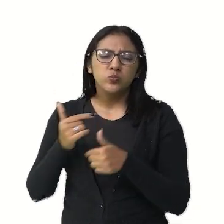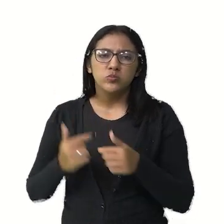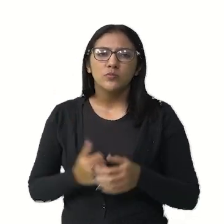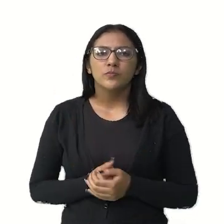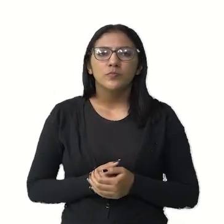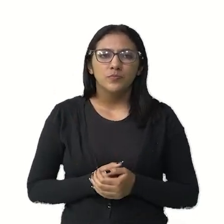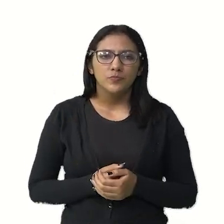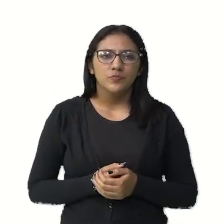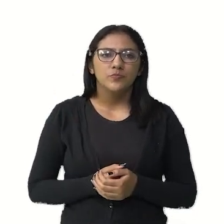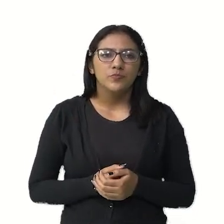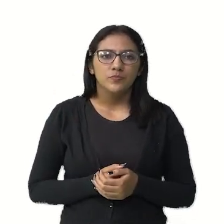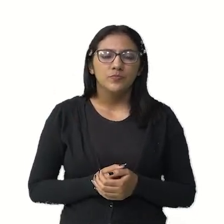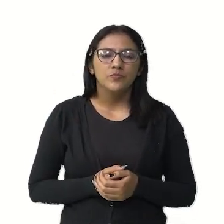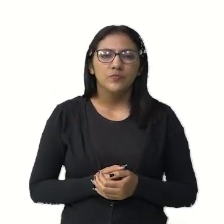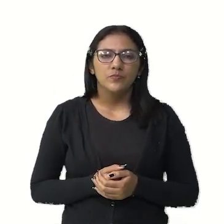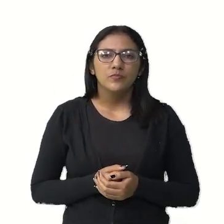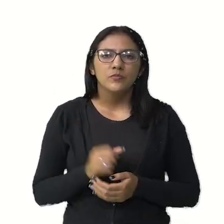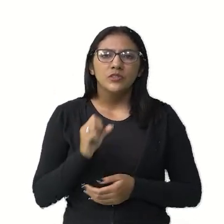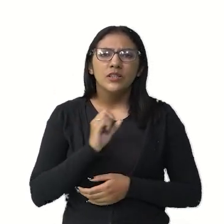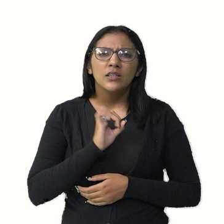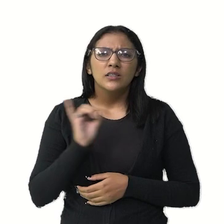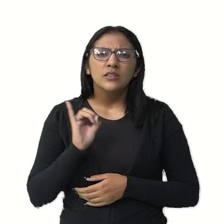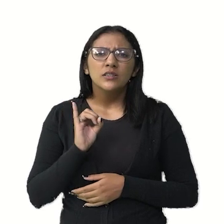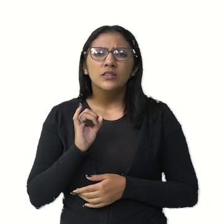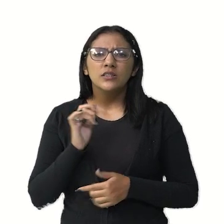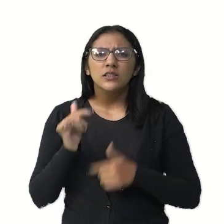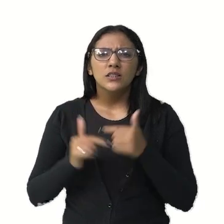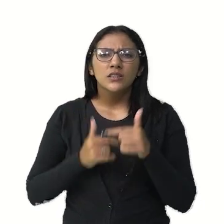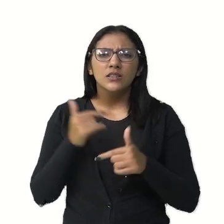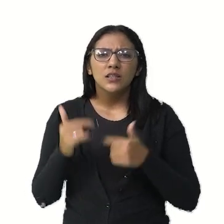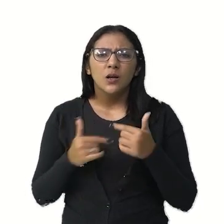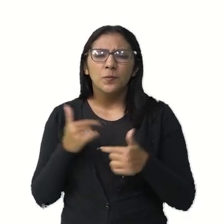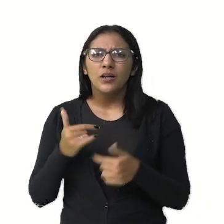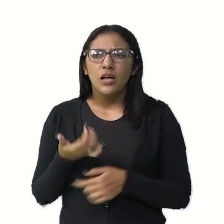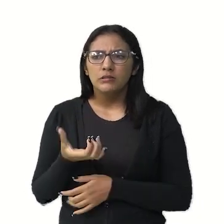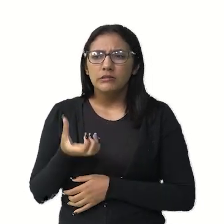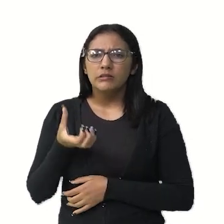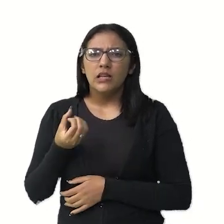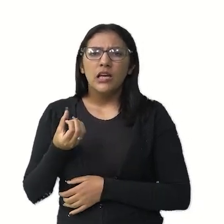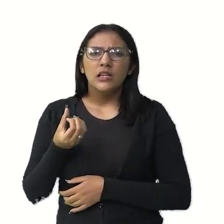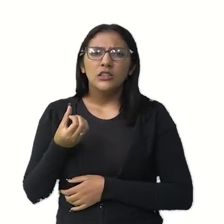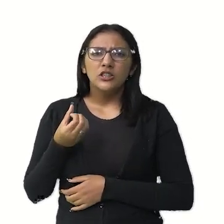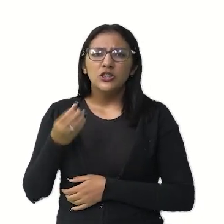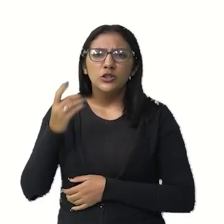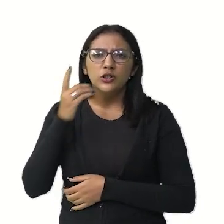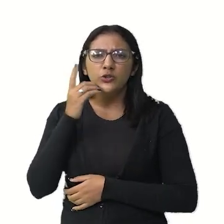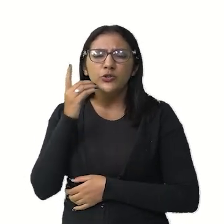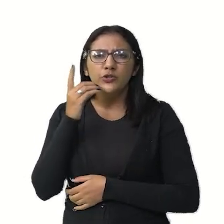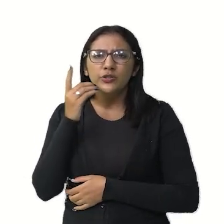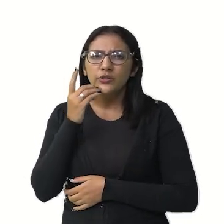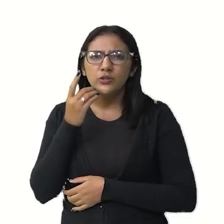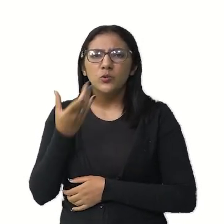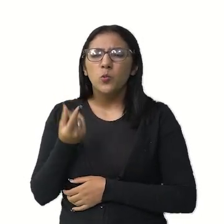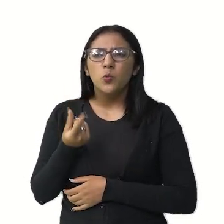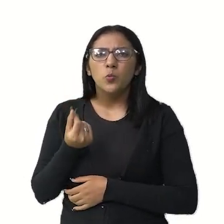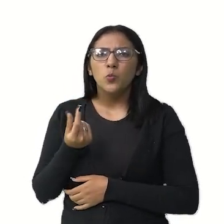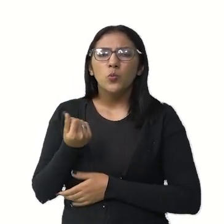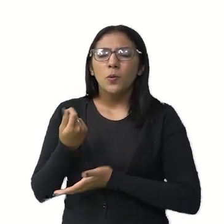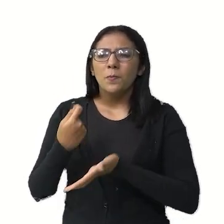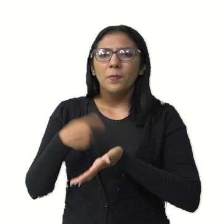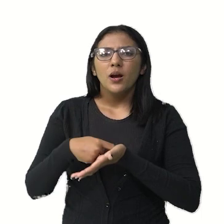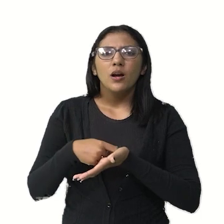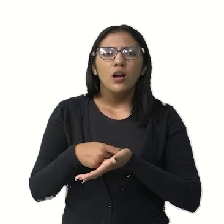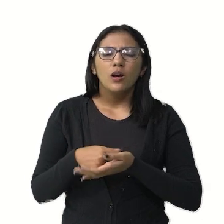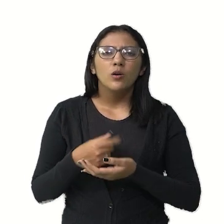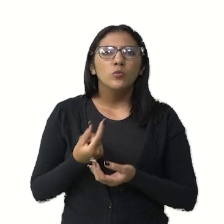ele receberá se trabalhar apenas por 6 dias? Tá? A pergunta da nossa